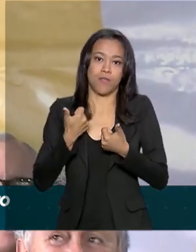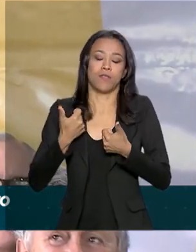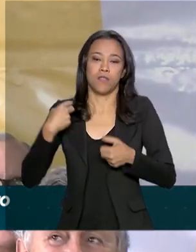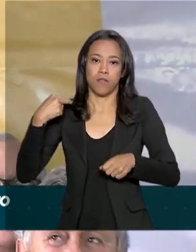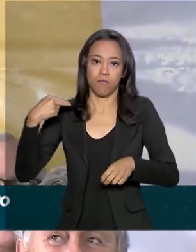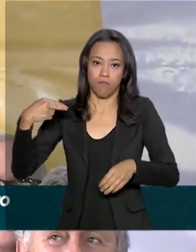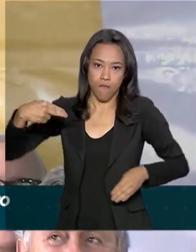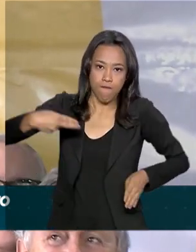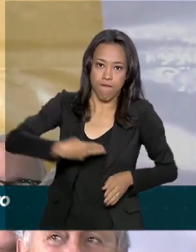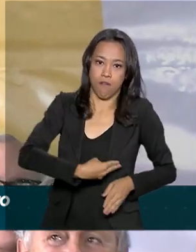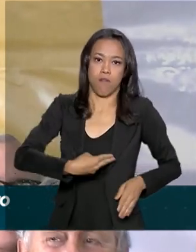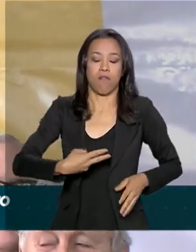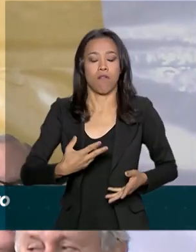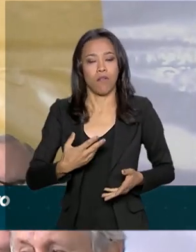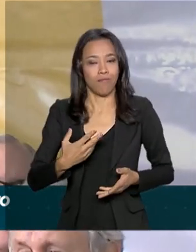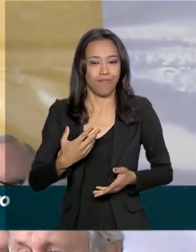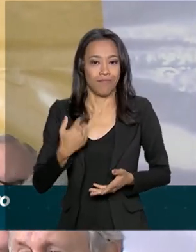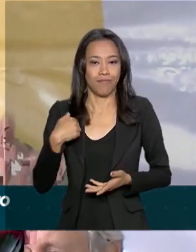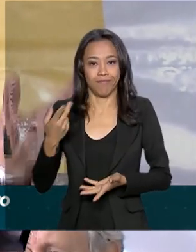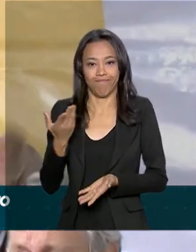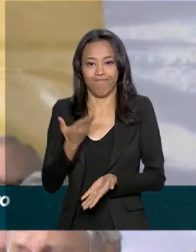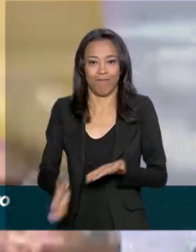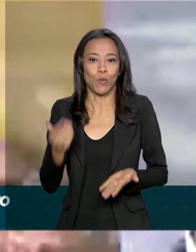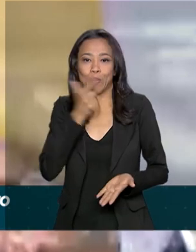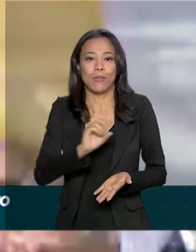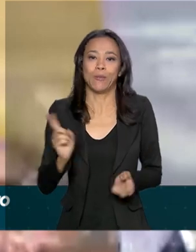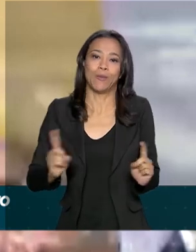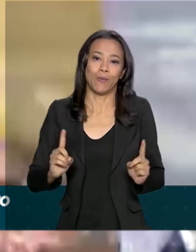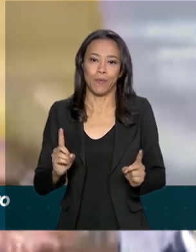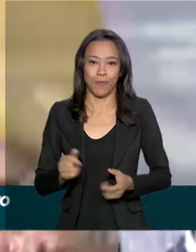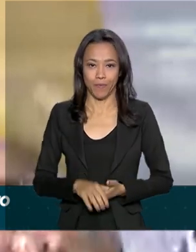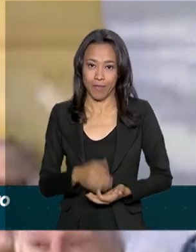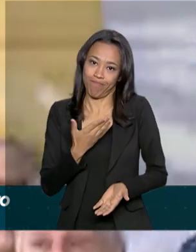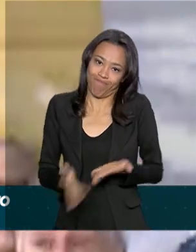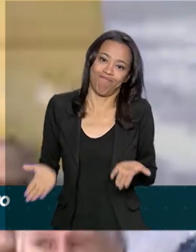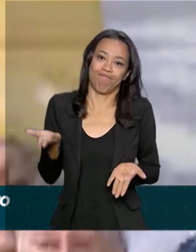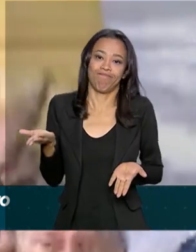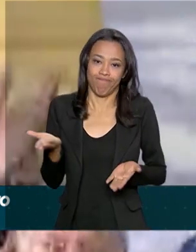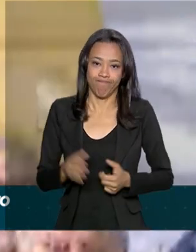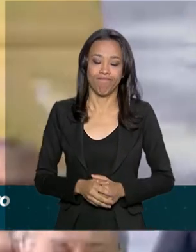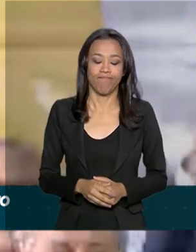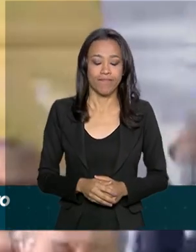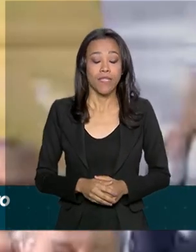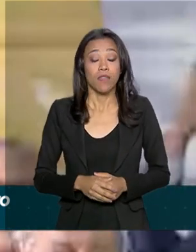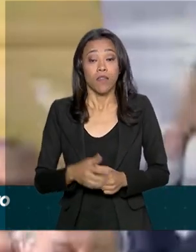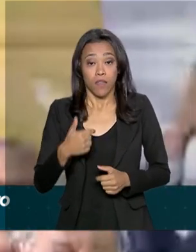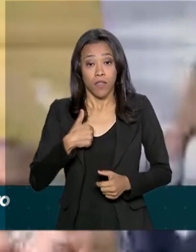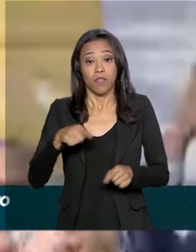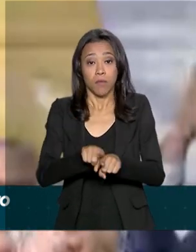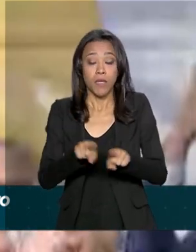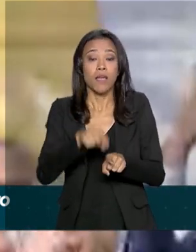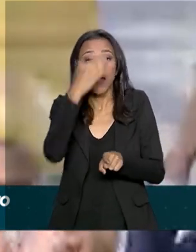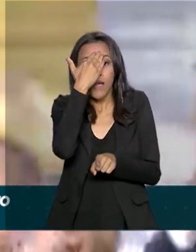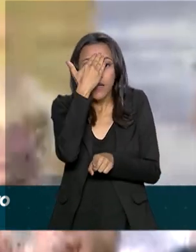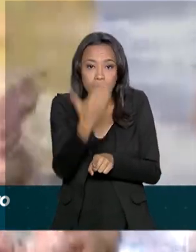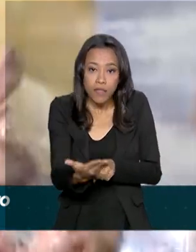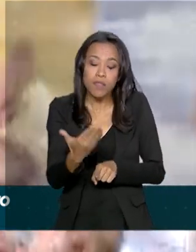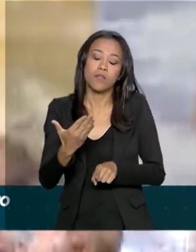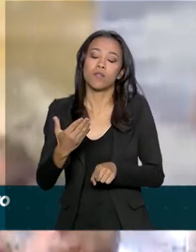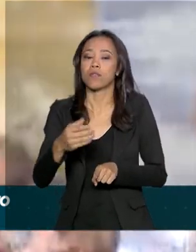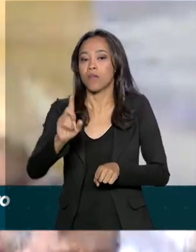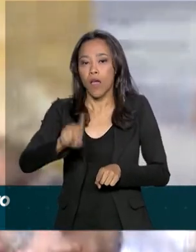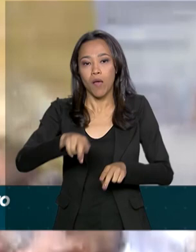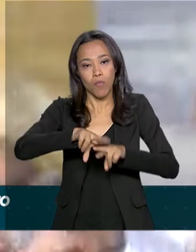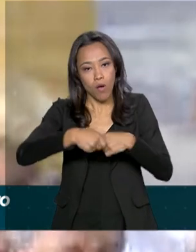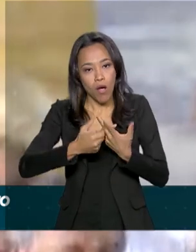por ele não ter conseguido esse intento. E agradeço a vocês, em grande parte, porque foi através